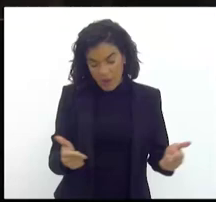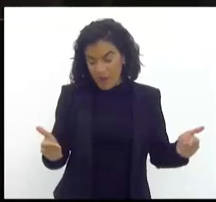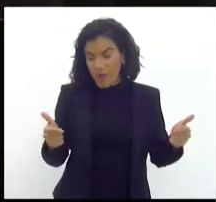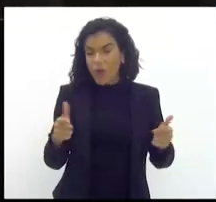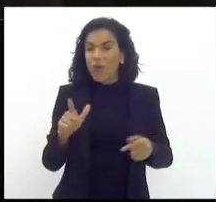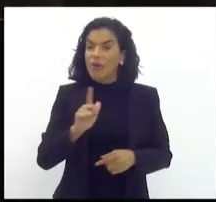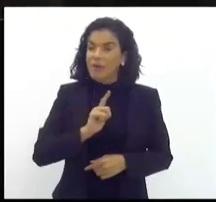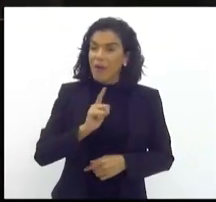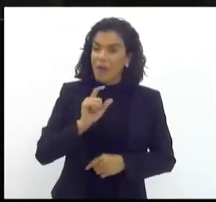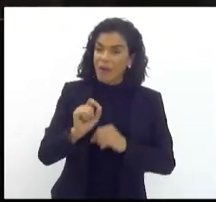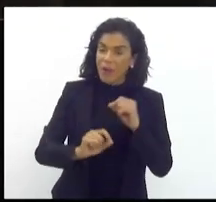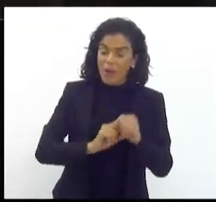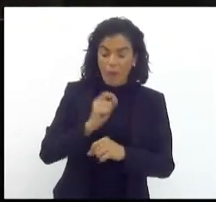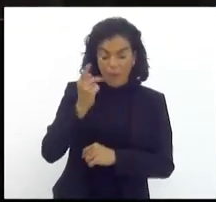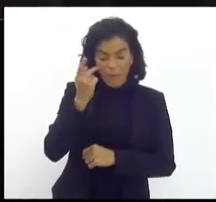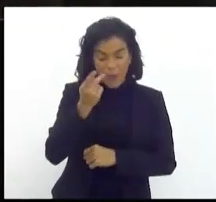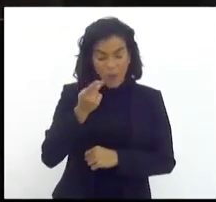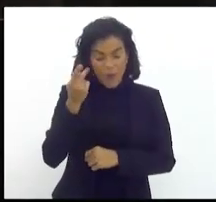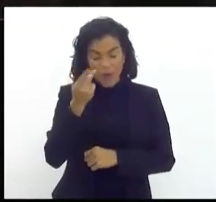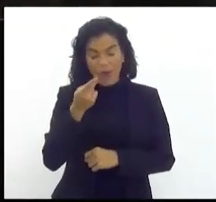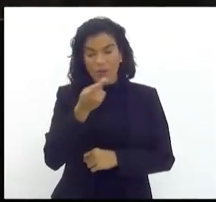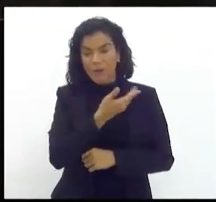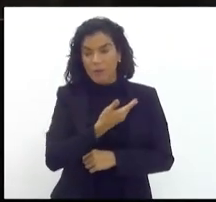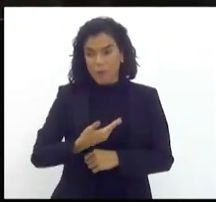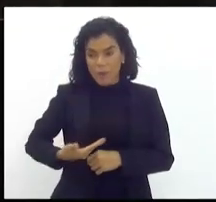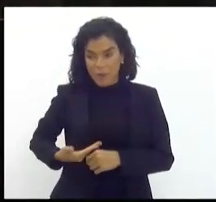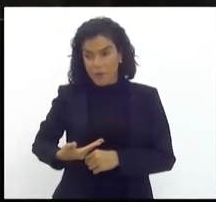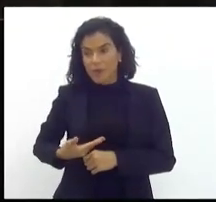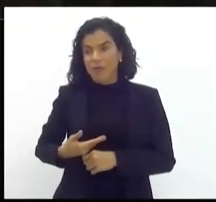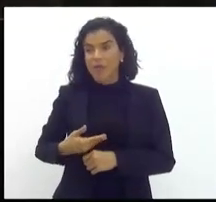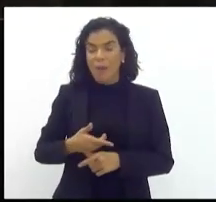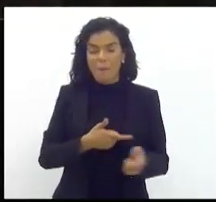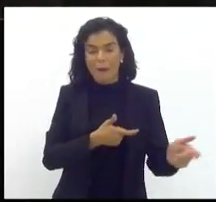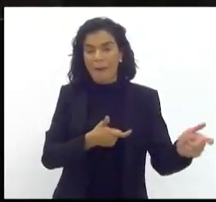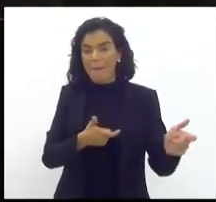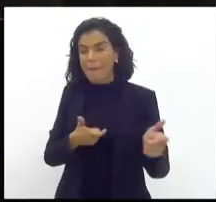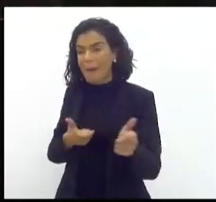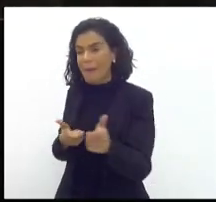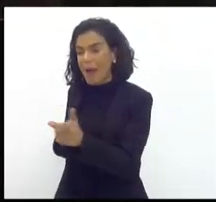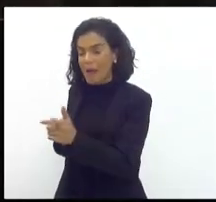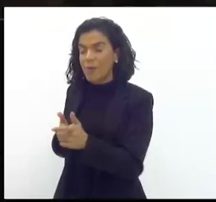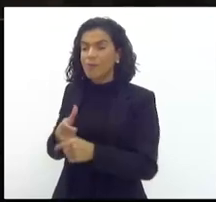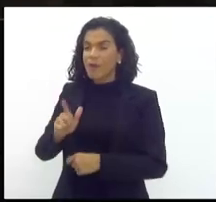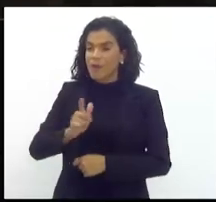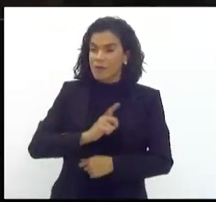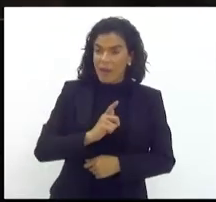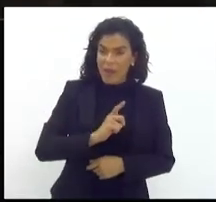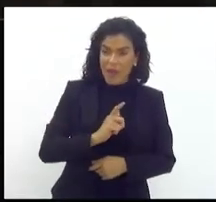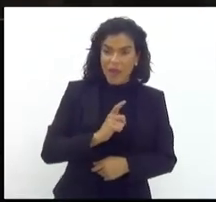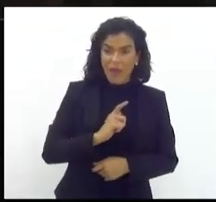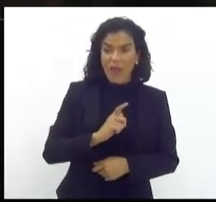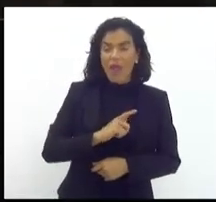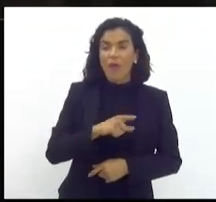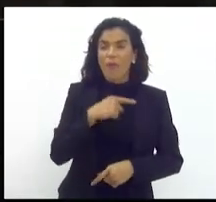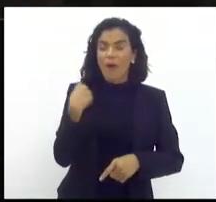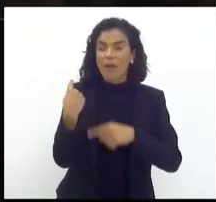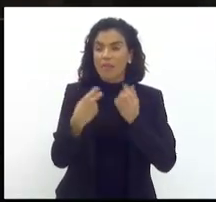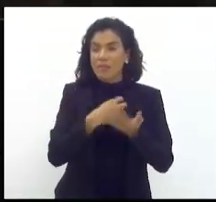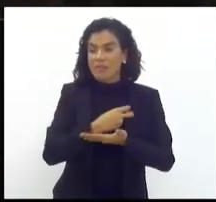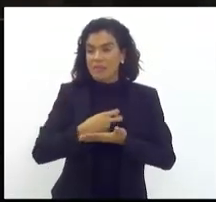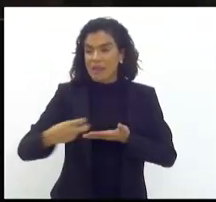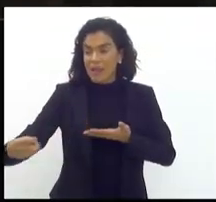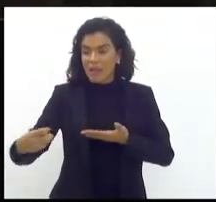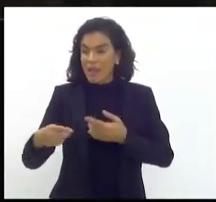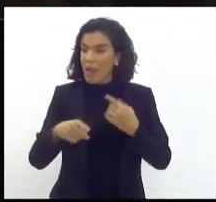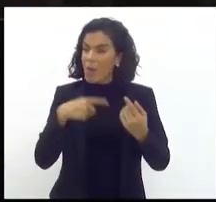que existe é uma política pública genocida o que existe é uma necropolítico uma política